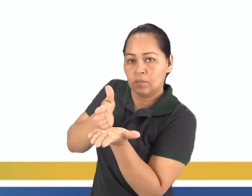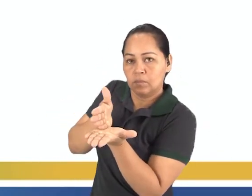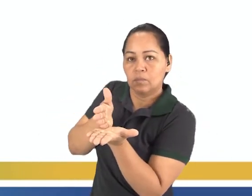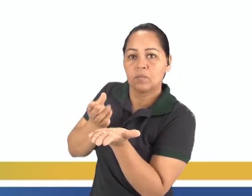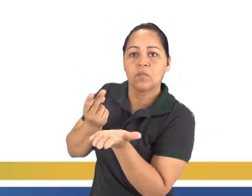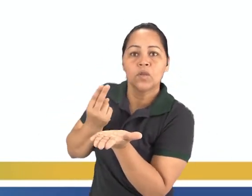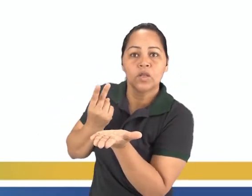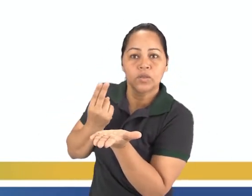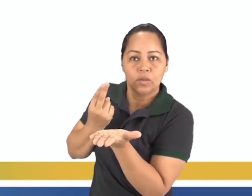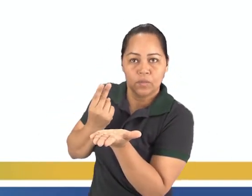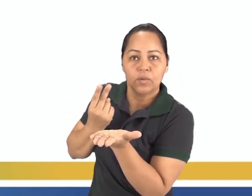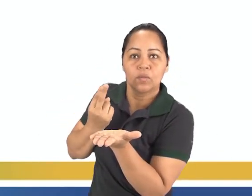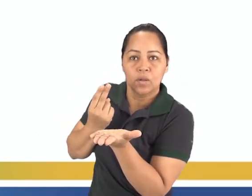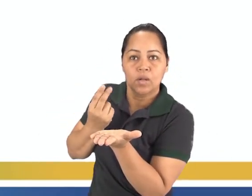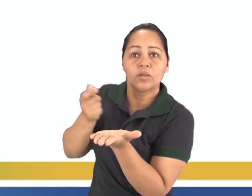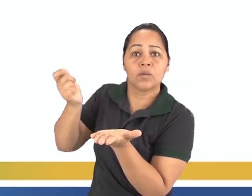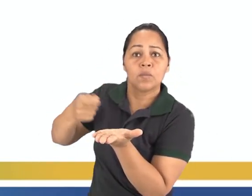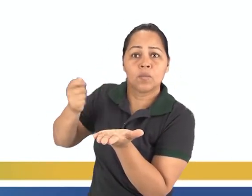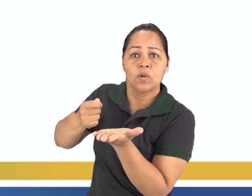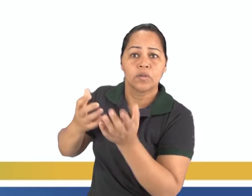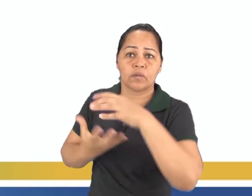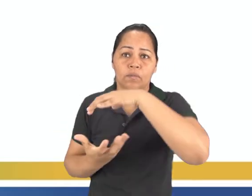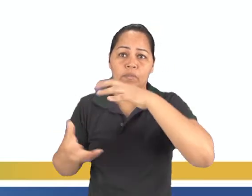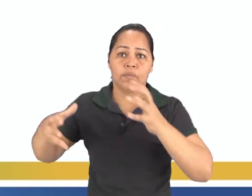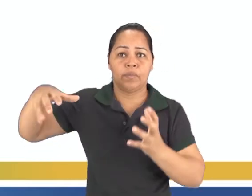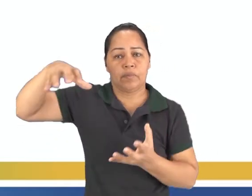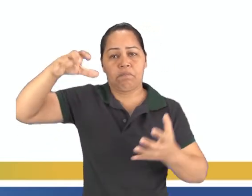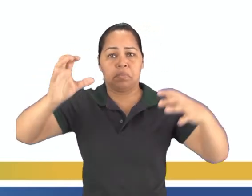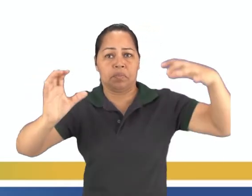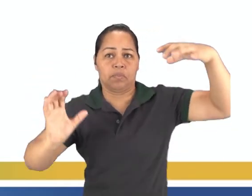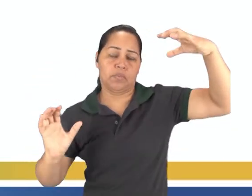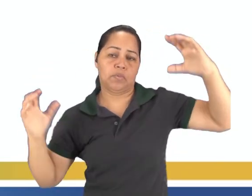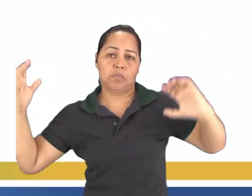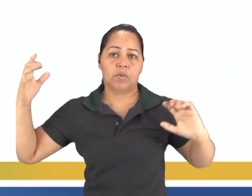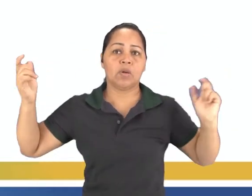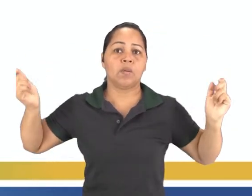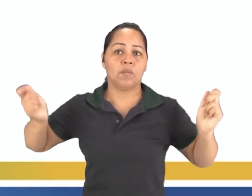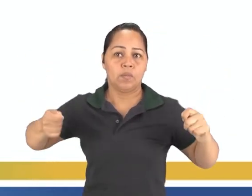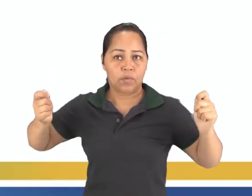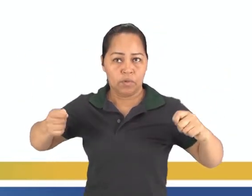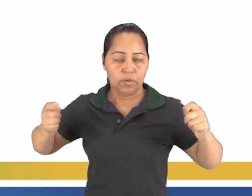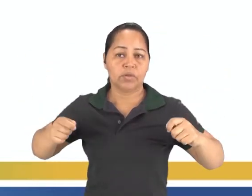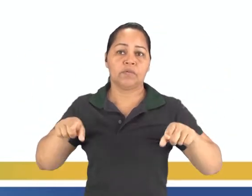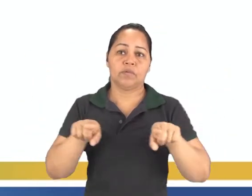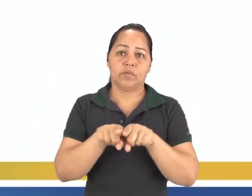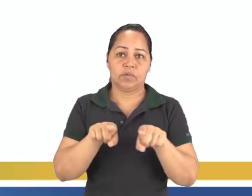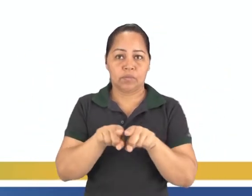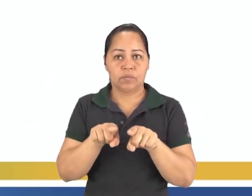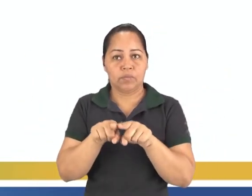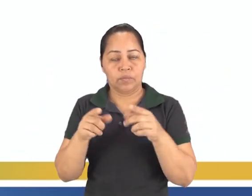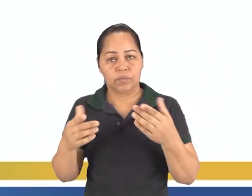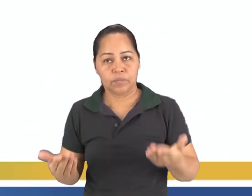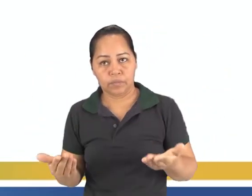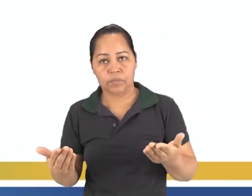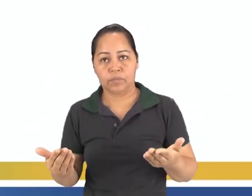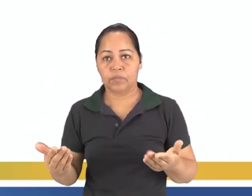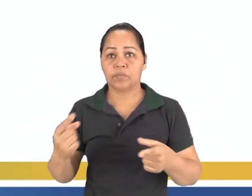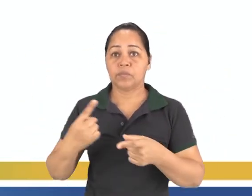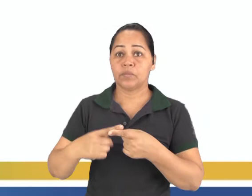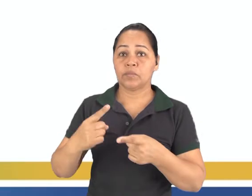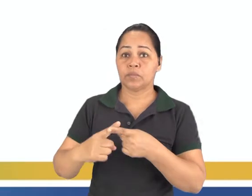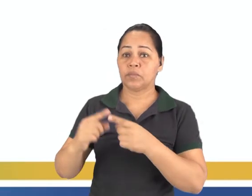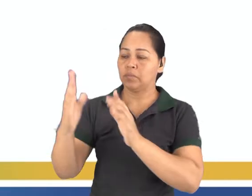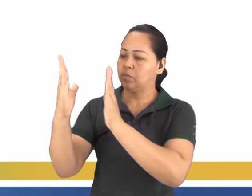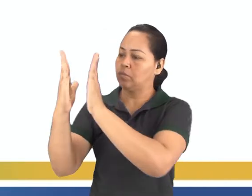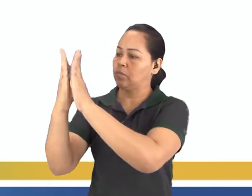que nós apresentamos no início dessa aula. Uma figura, ela tem simetria de reflexão se admite pelo menos